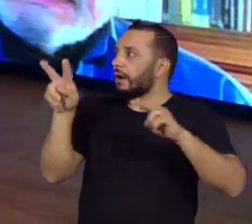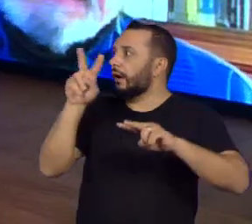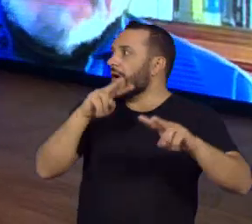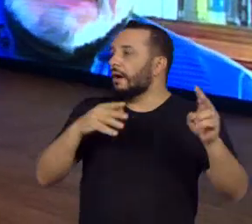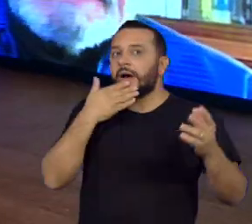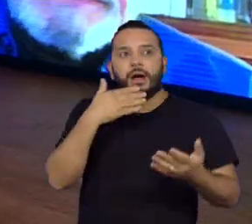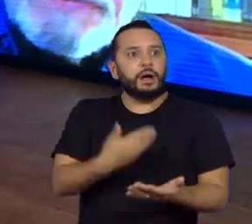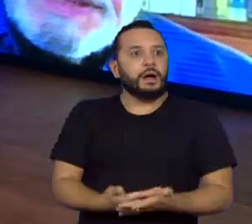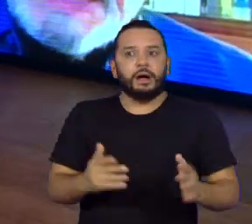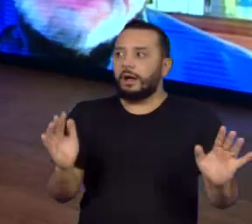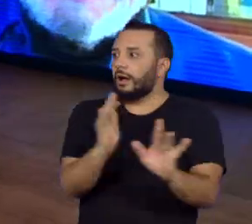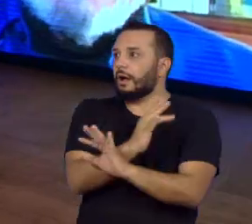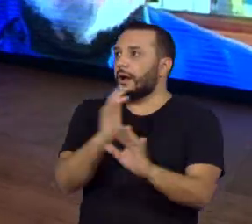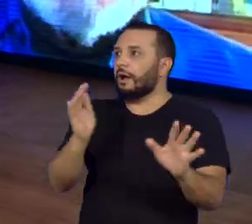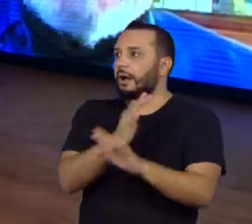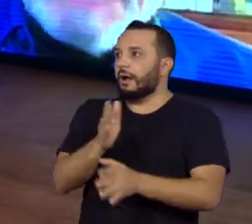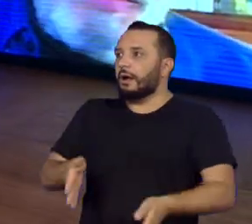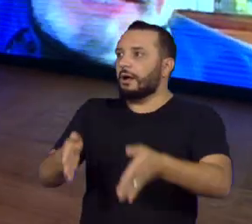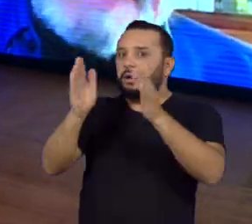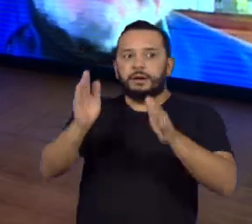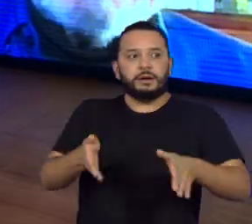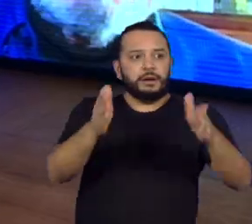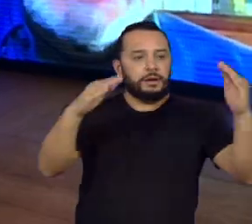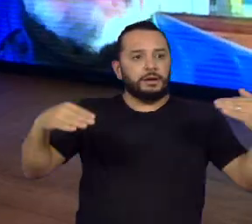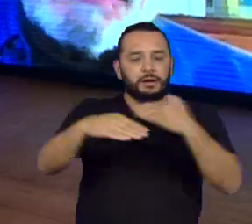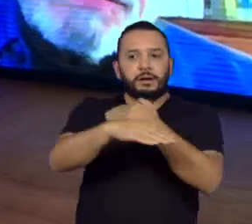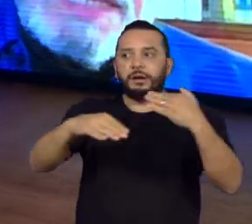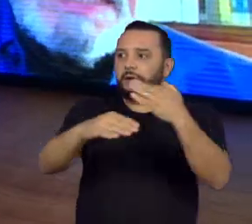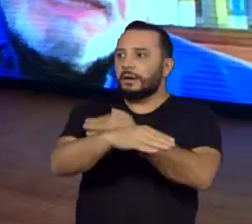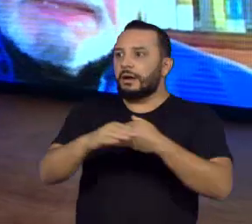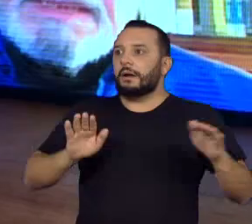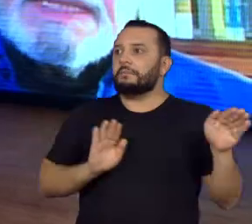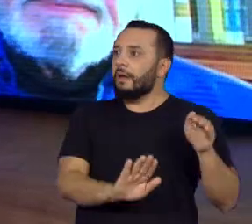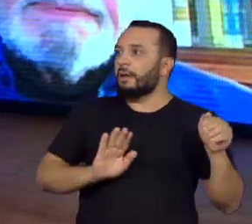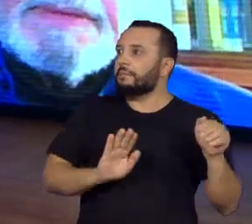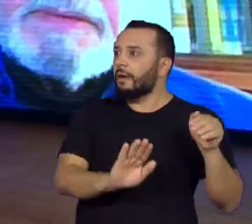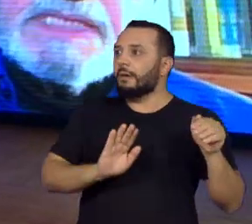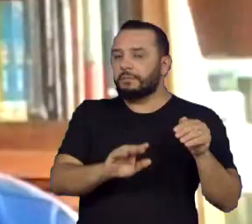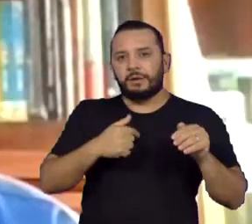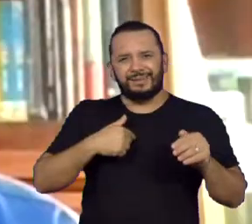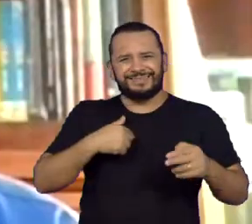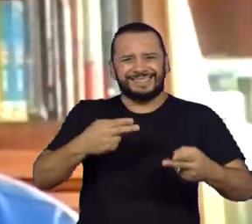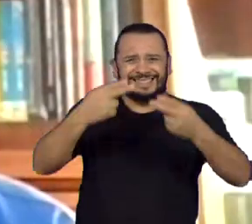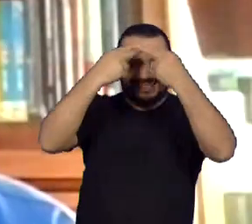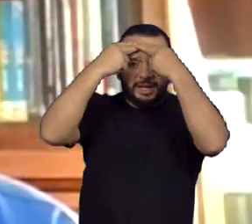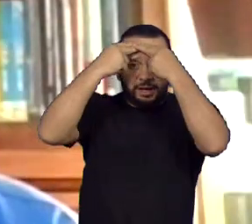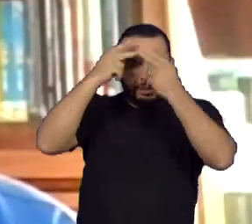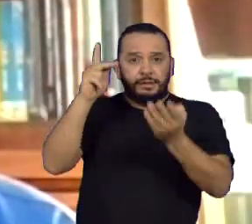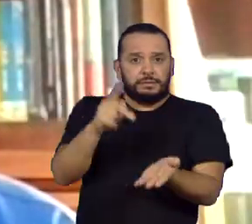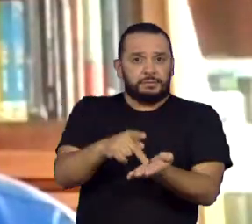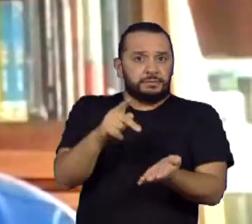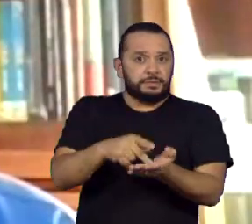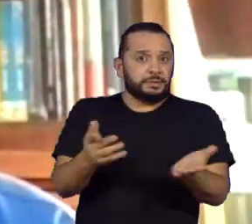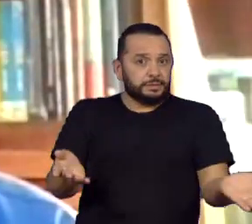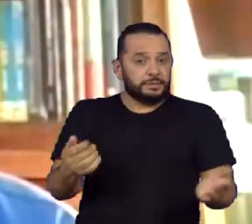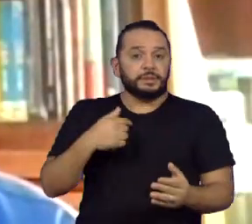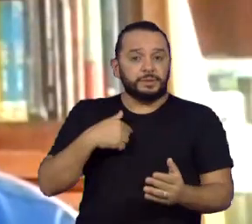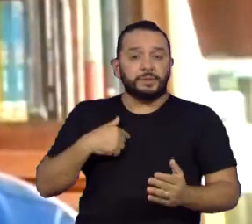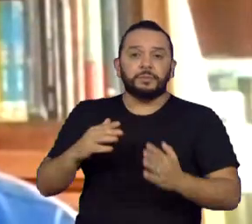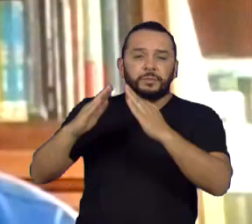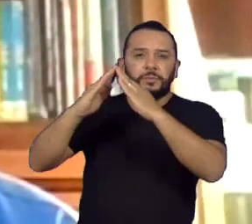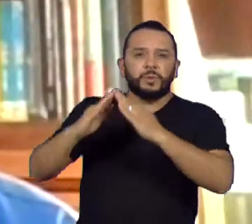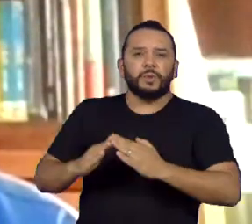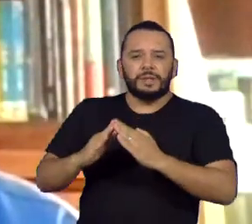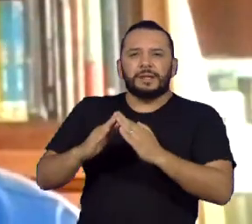cidade desse tamanho. Foi um trauma imenso. Né? Para vocês terem uma ideia, nós fomos